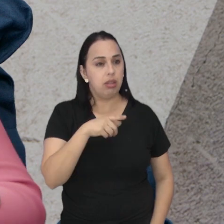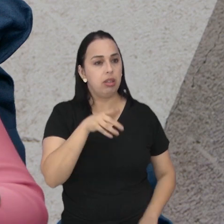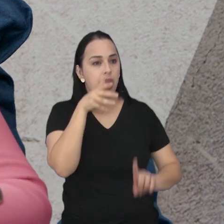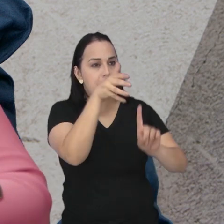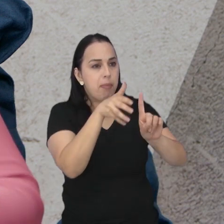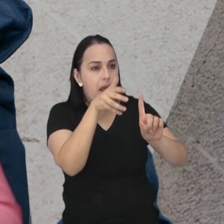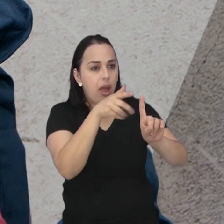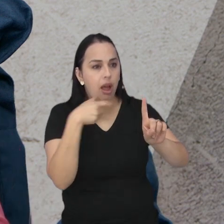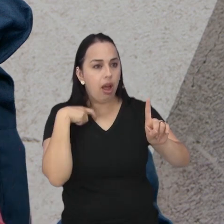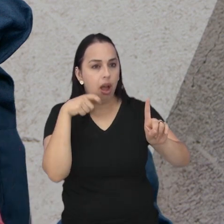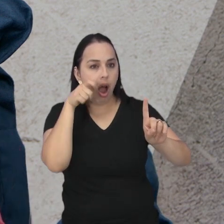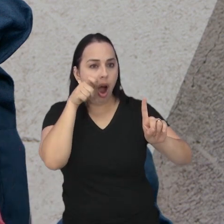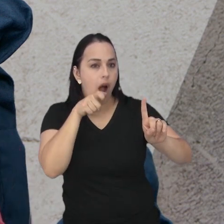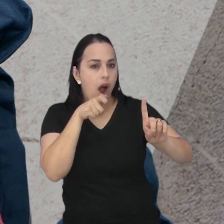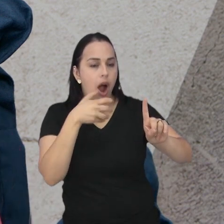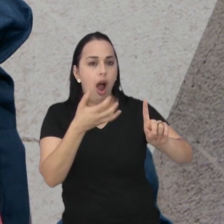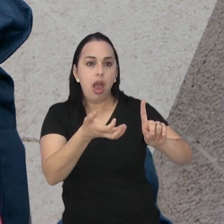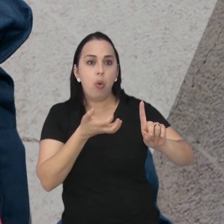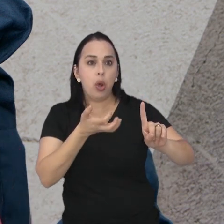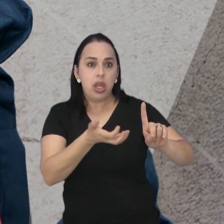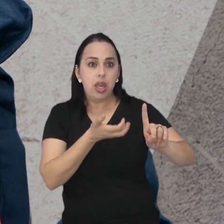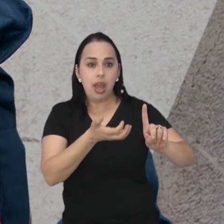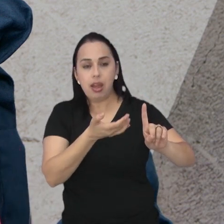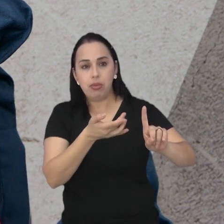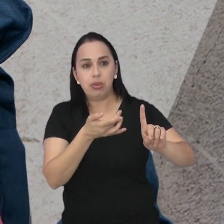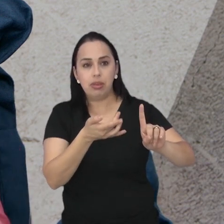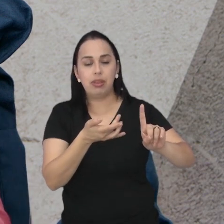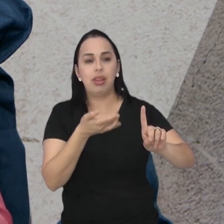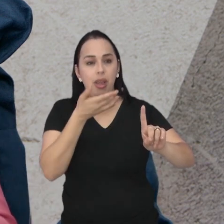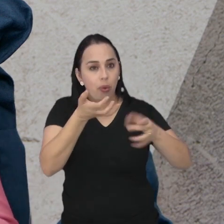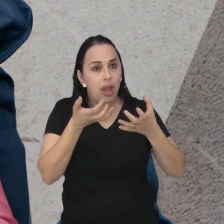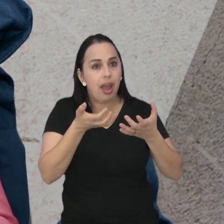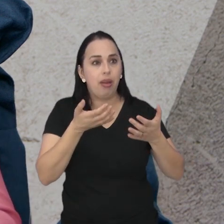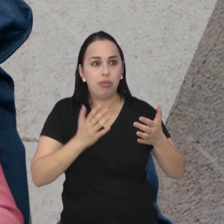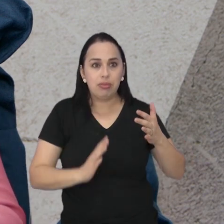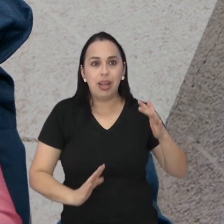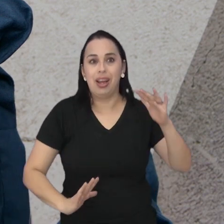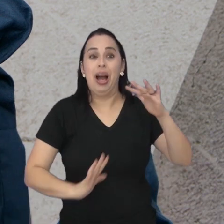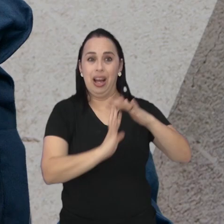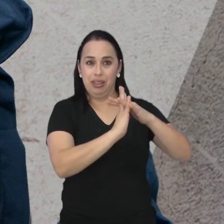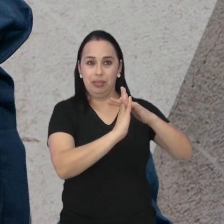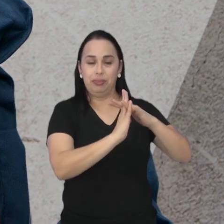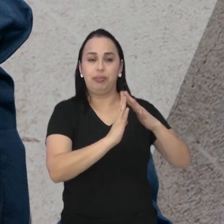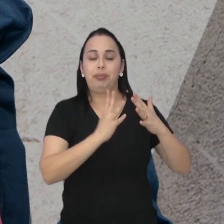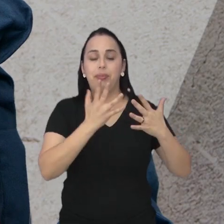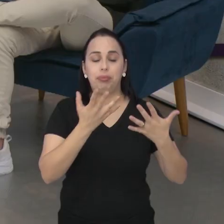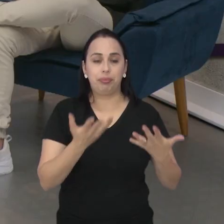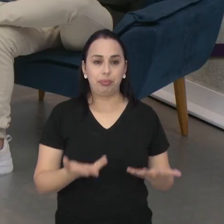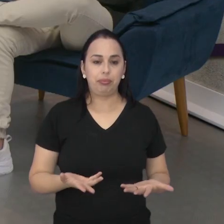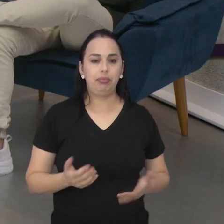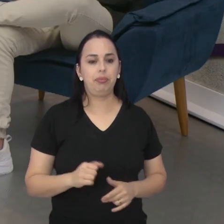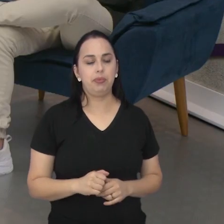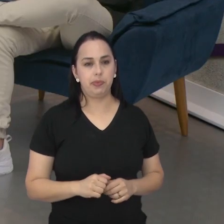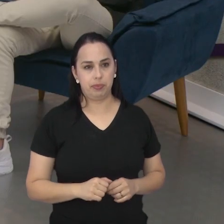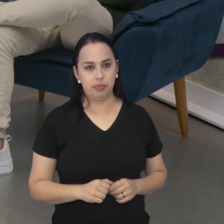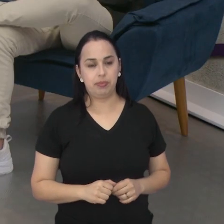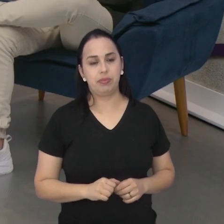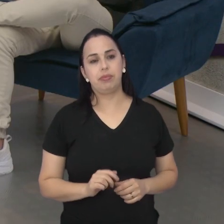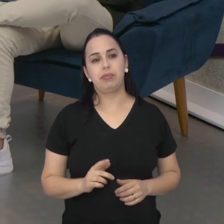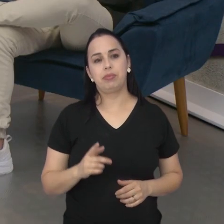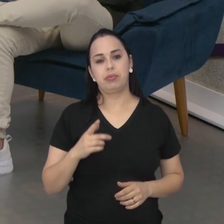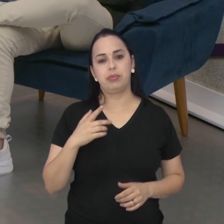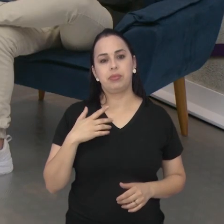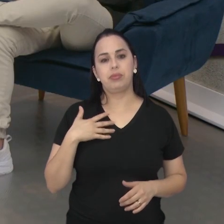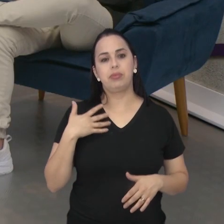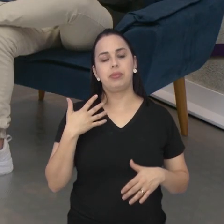ela falando tudo aquilo e falei, gente, eu quero... É isso. É nisso que eu quero chegar. E